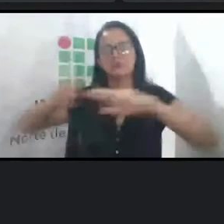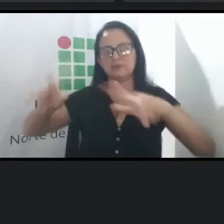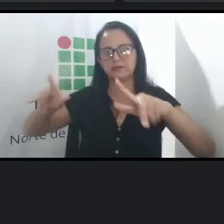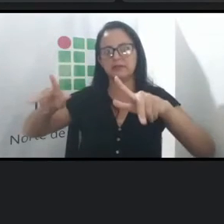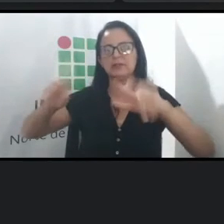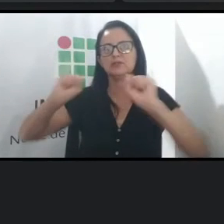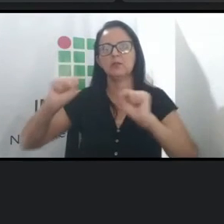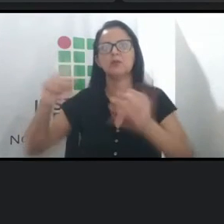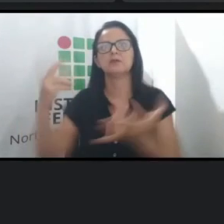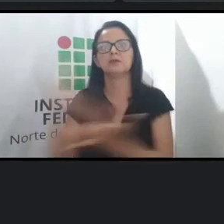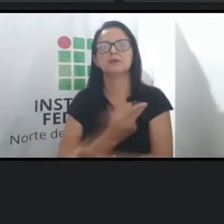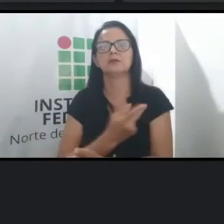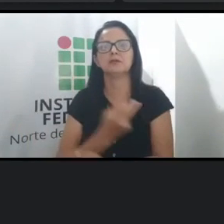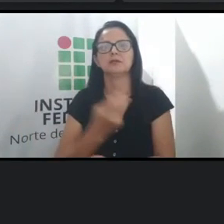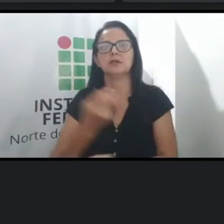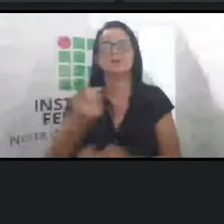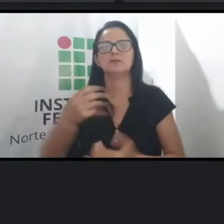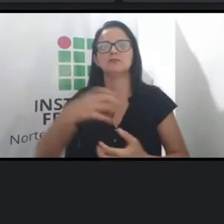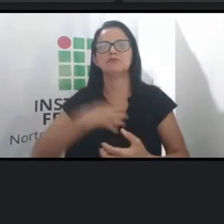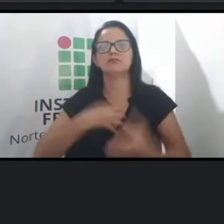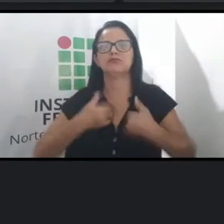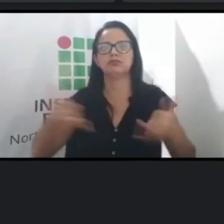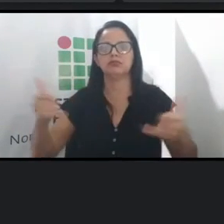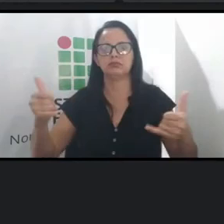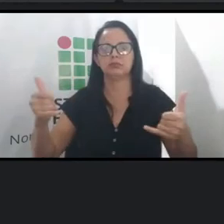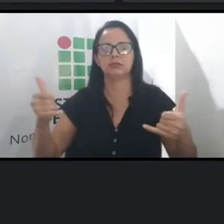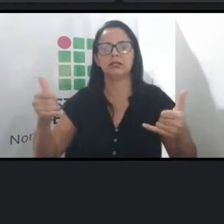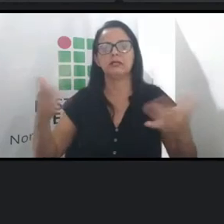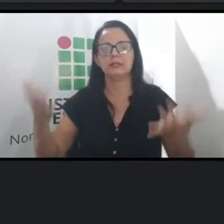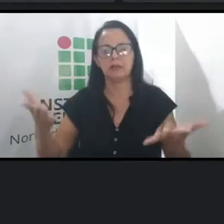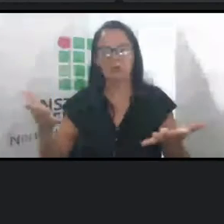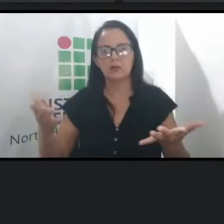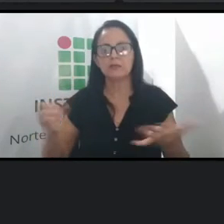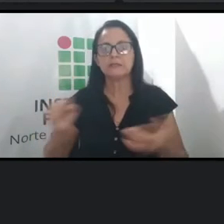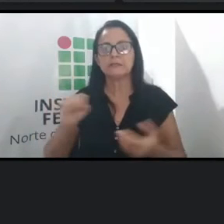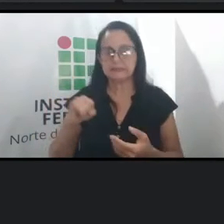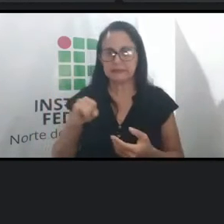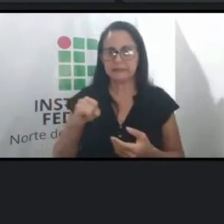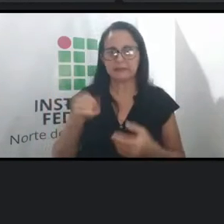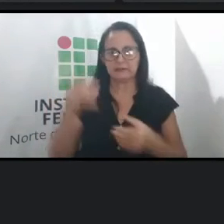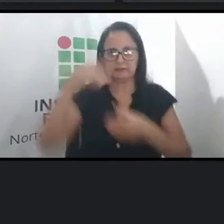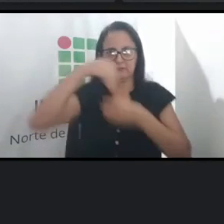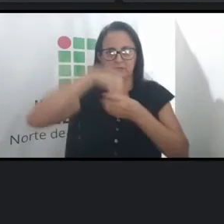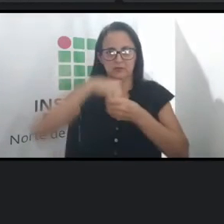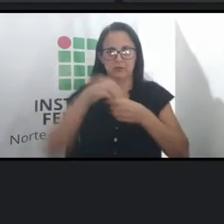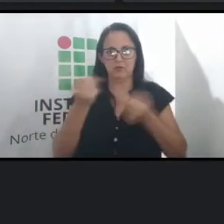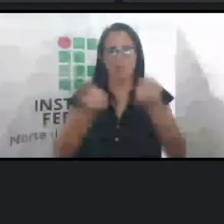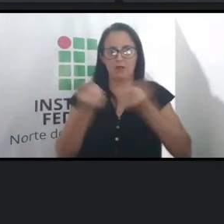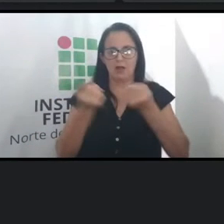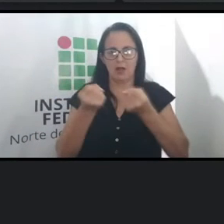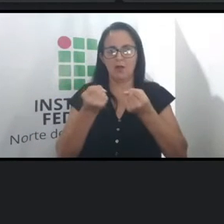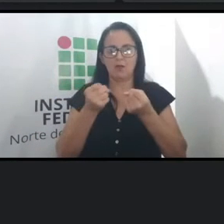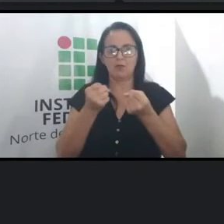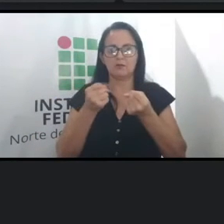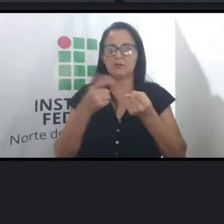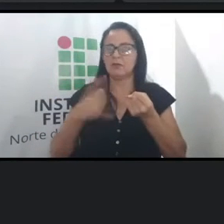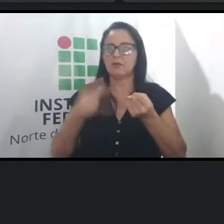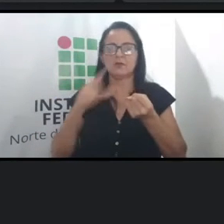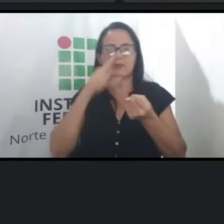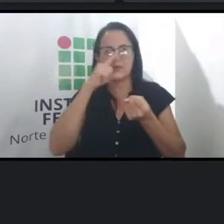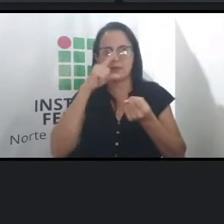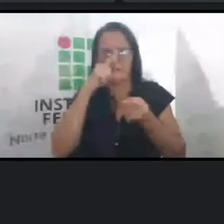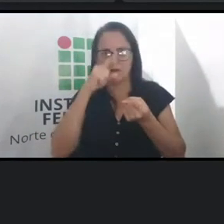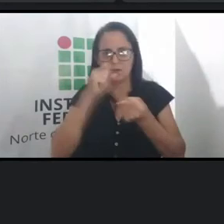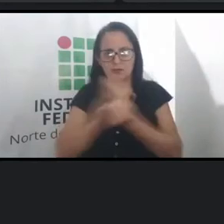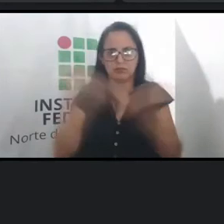Então, não saia do veículo. Se não tem risco de explosão, permaneça dentro